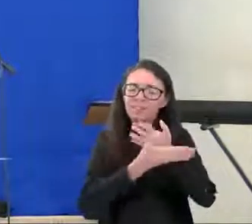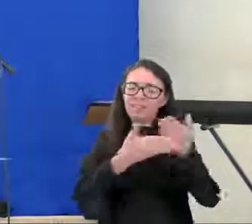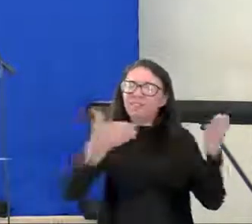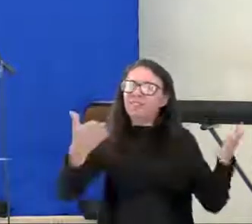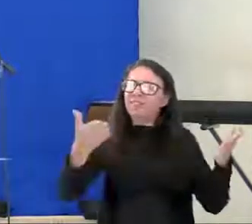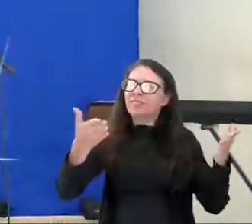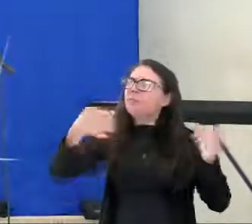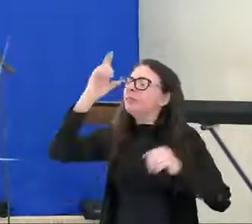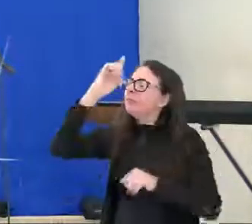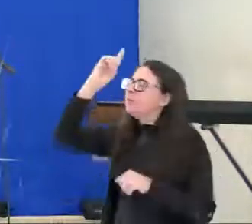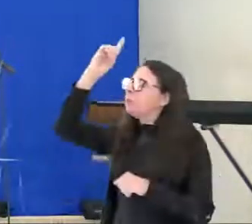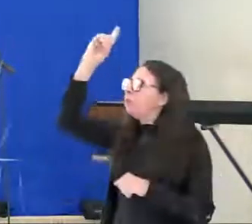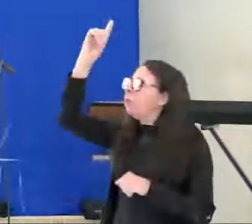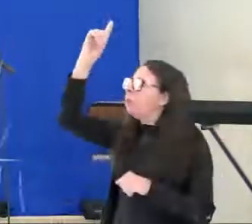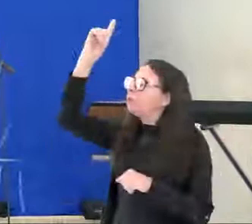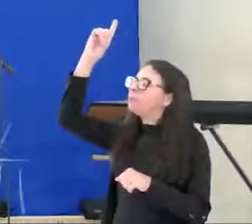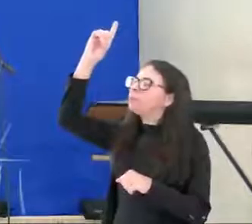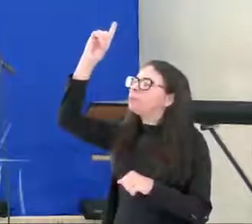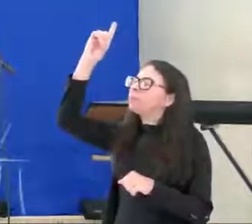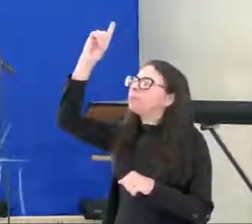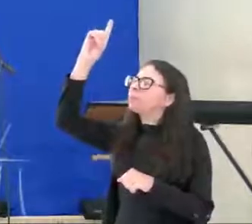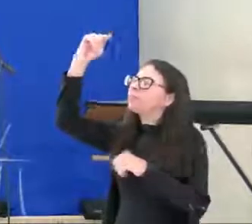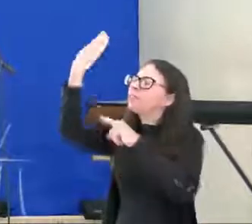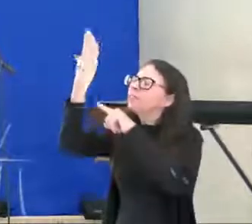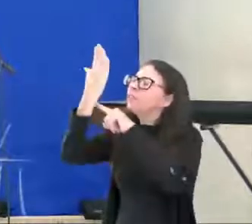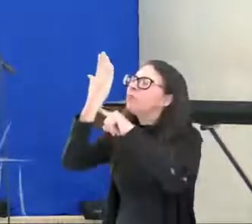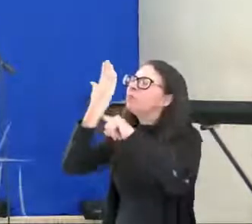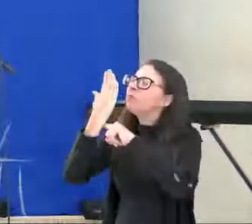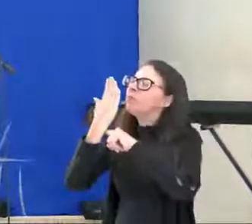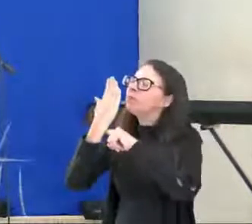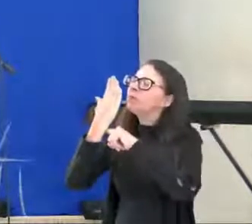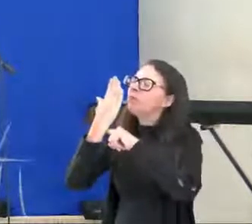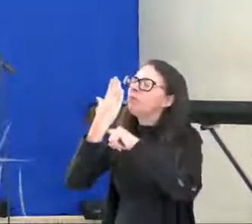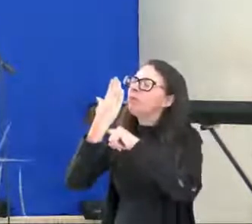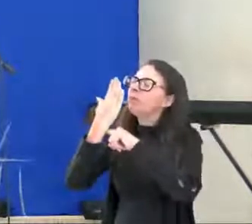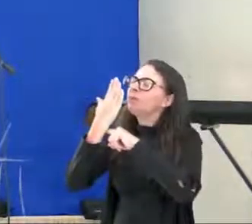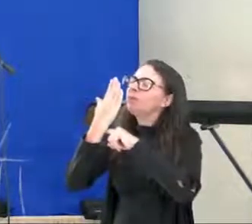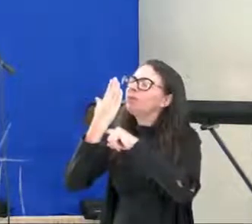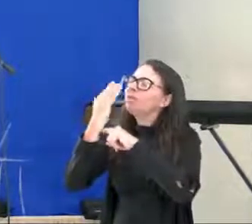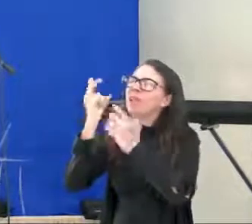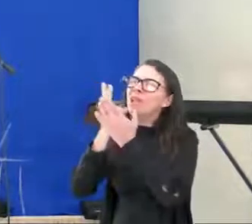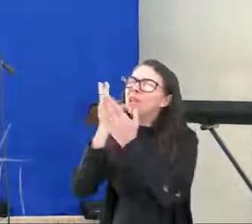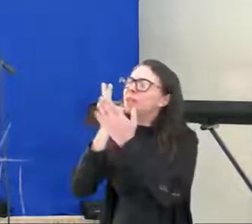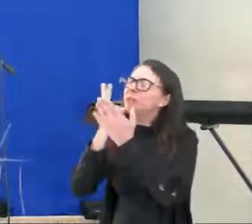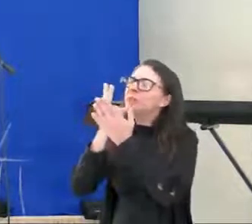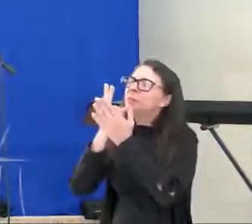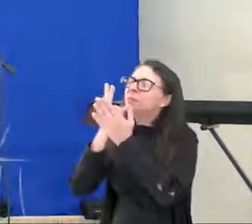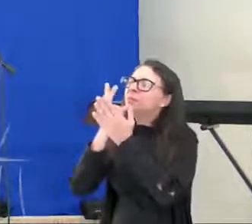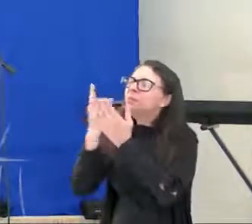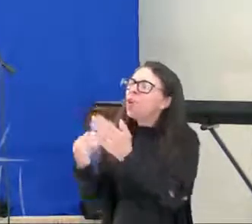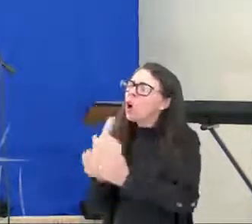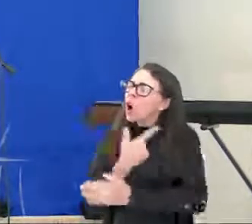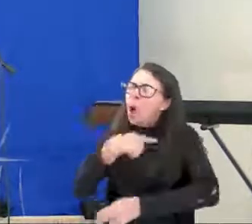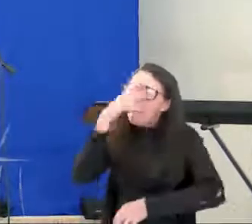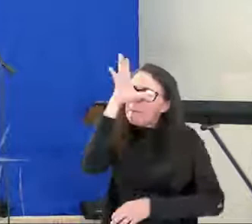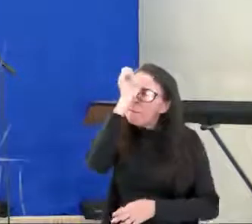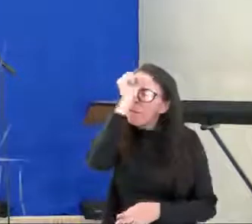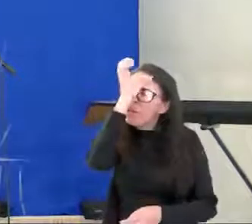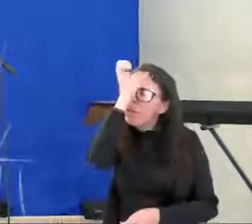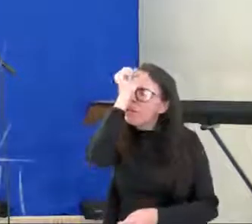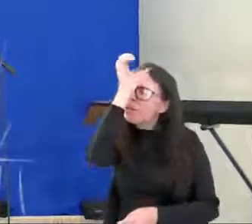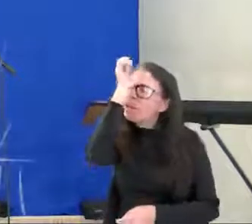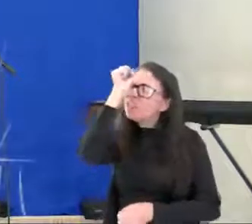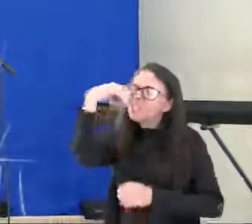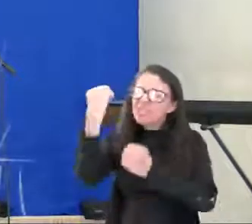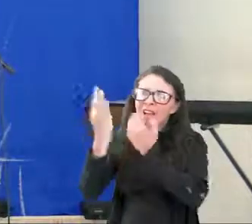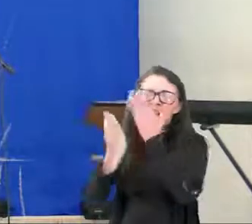nos ajude, Espírito Santo, nos renove, para que nós possamos ser um corpo de Cristo cada vez mais edificado por Ti, e que a glória